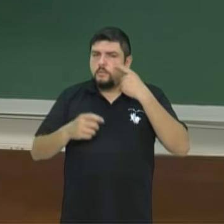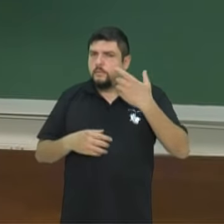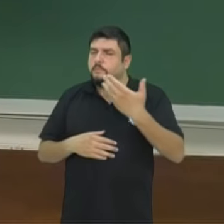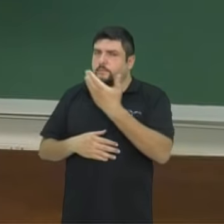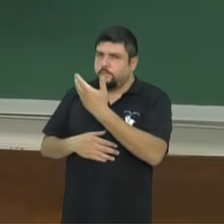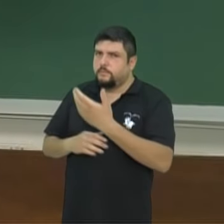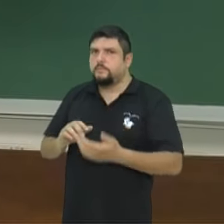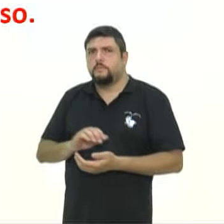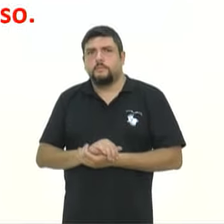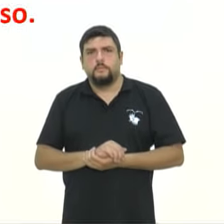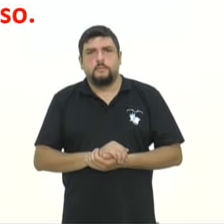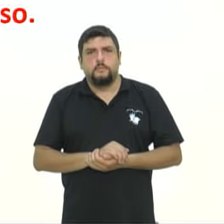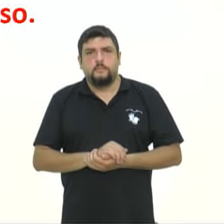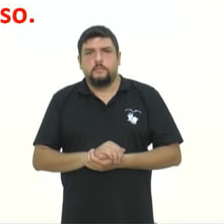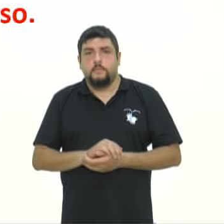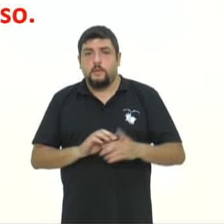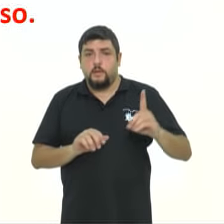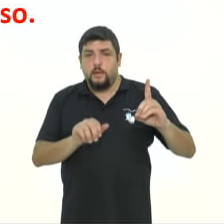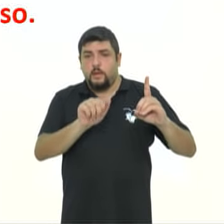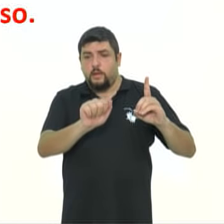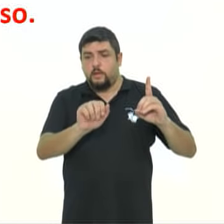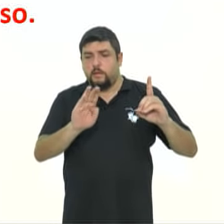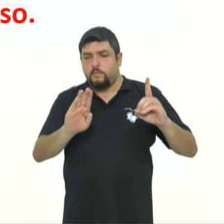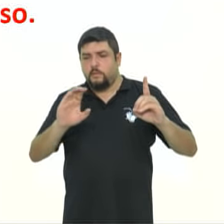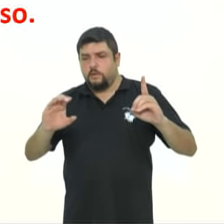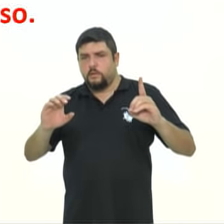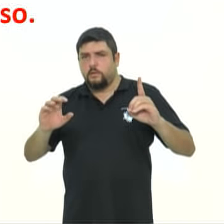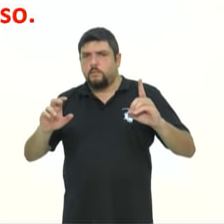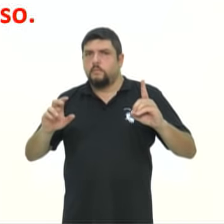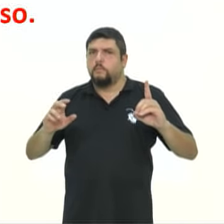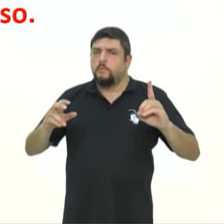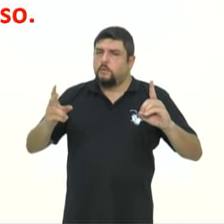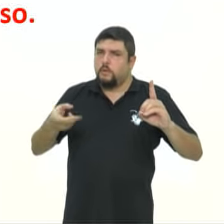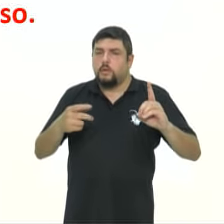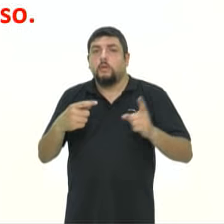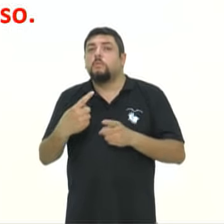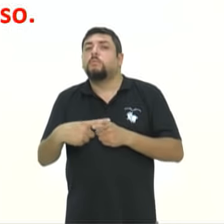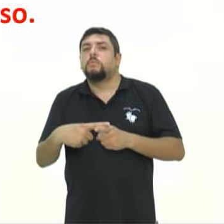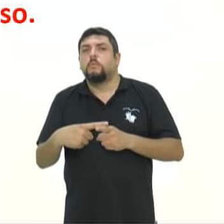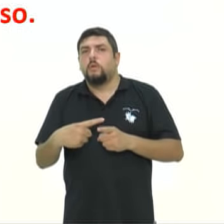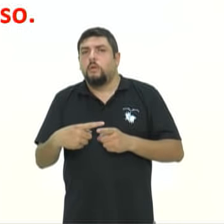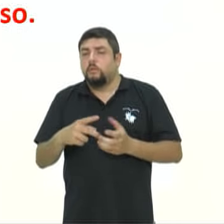questão. Nenhuma das alternativas, pois se percebe que há uma ironia, né, que é uma das